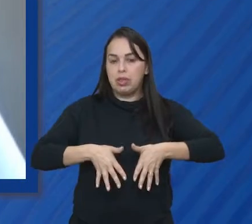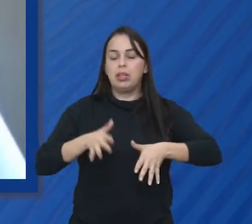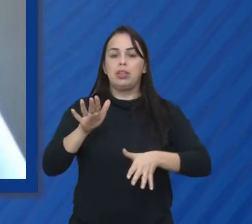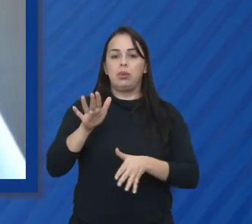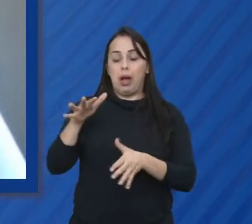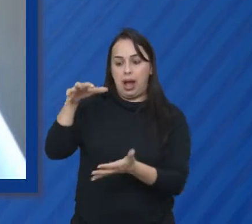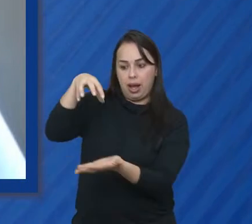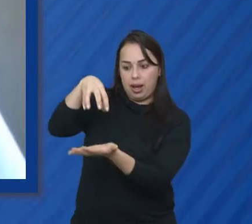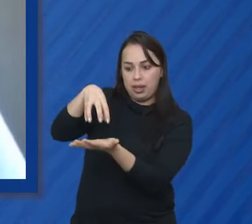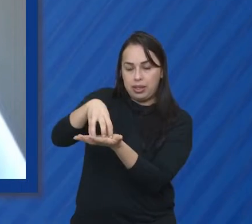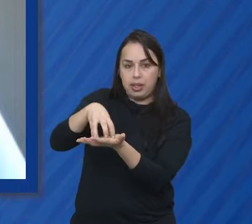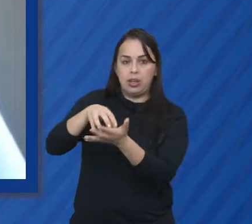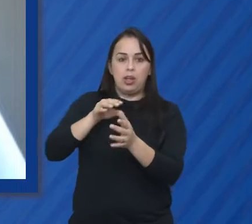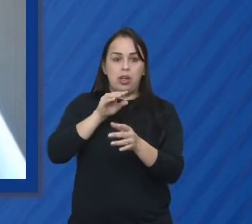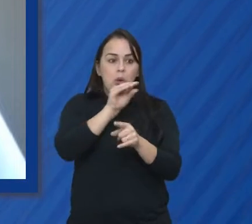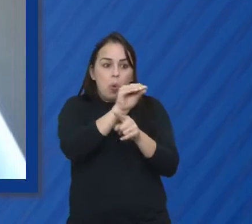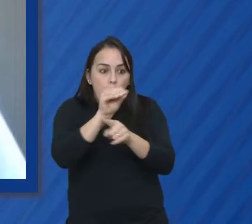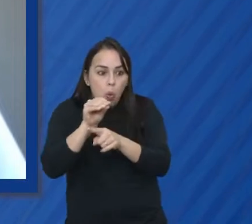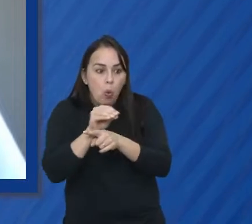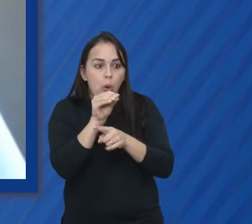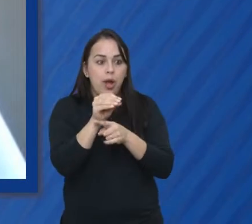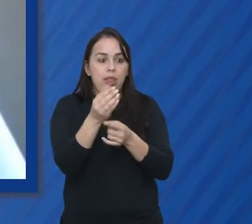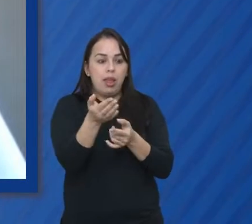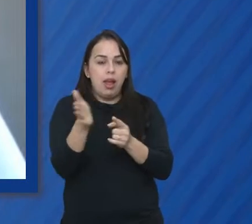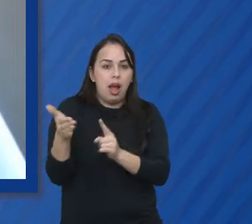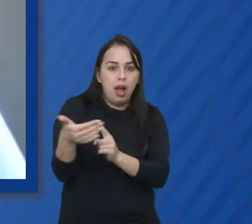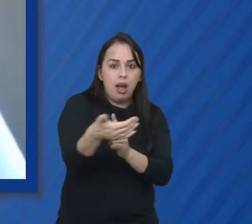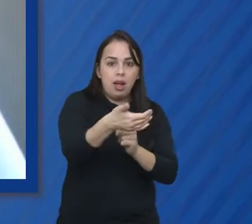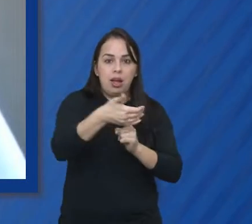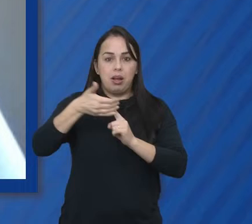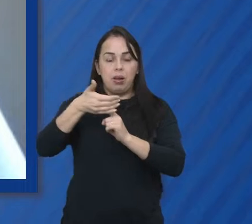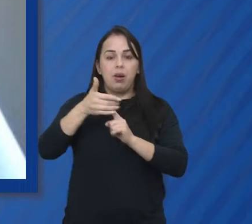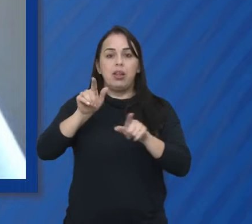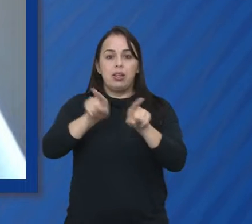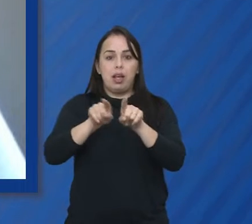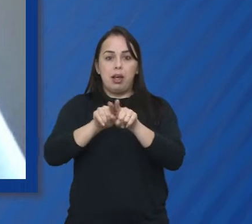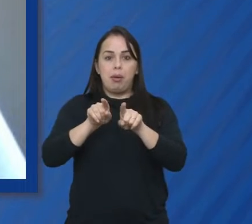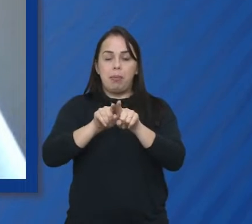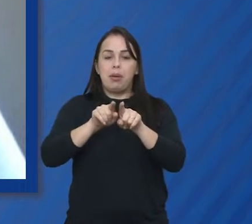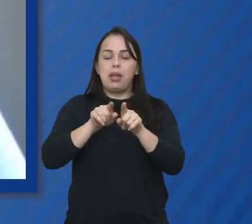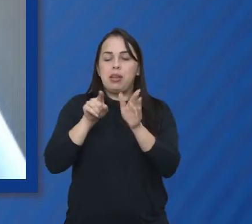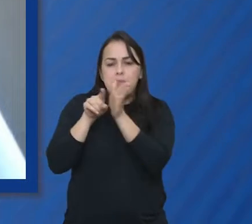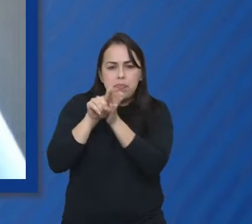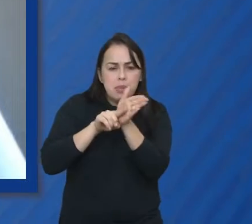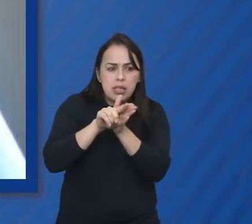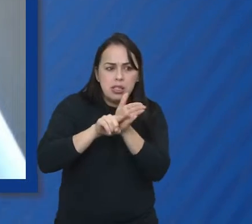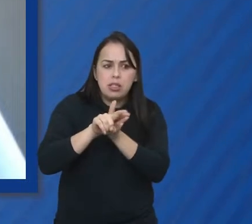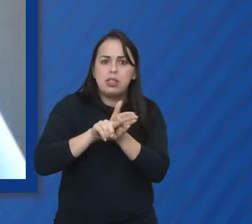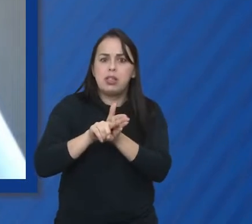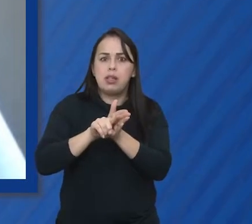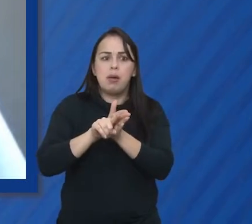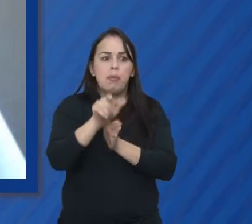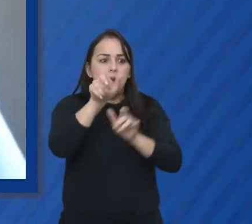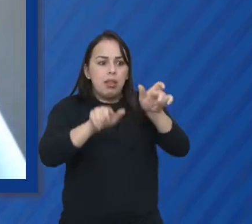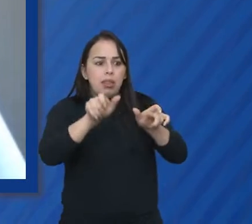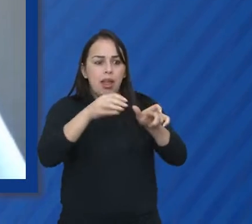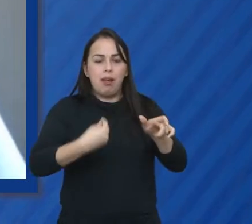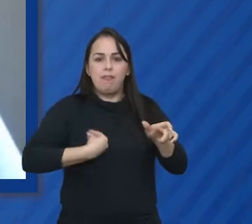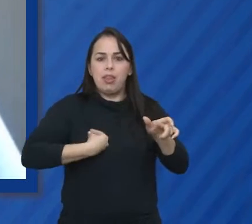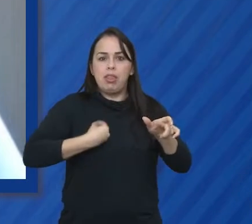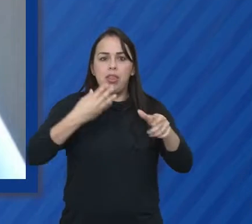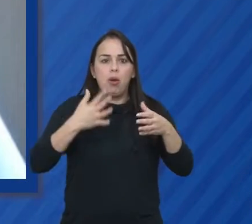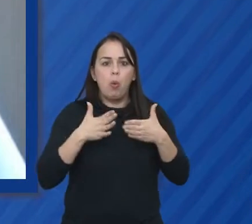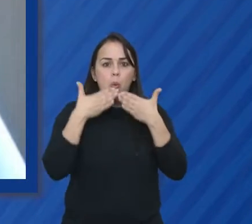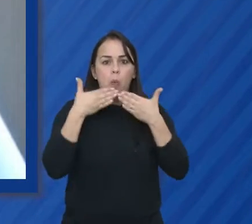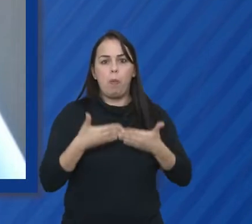neuroreabilitação, a gente cuida, acolhe, reabilita, trabalha com incidência política e pesquisas para melhorar a